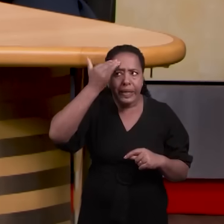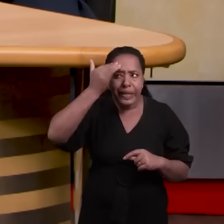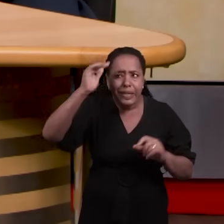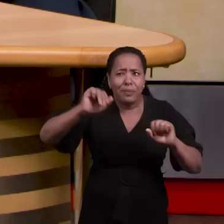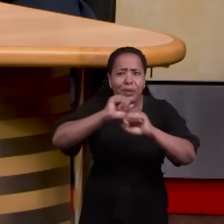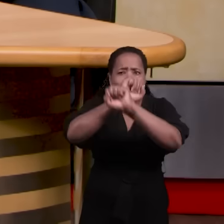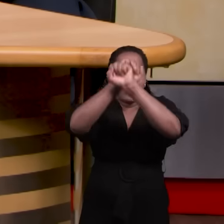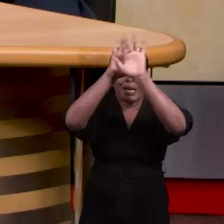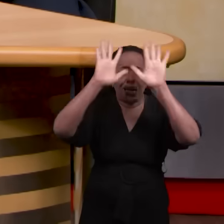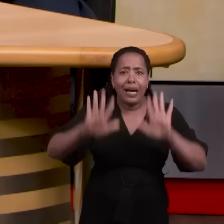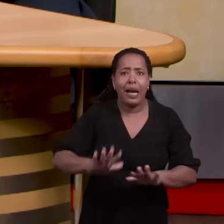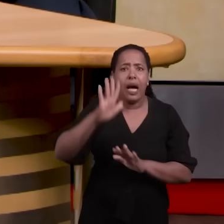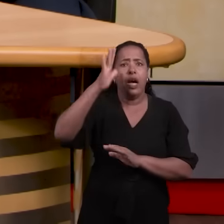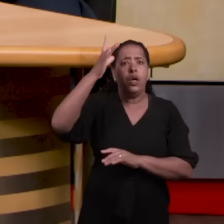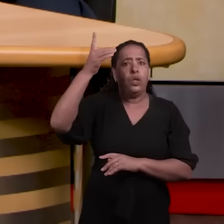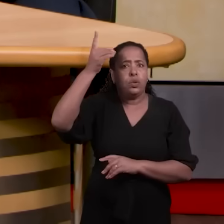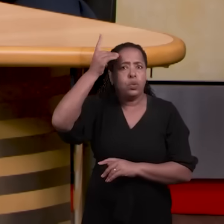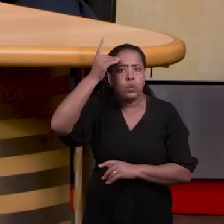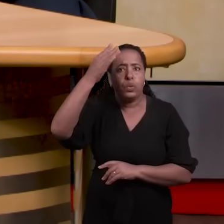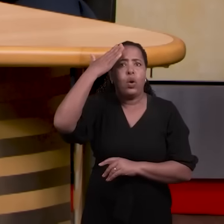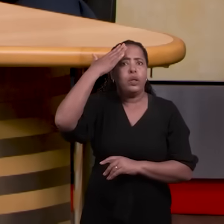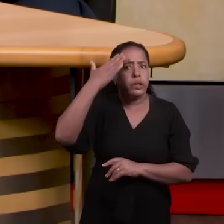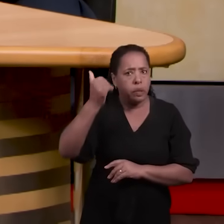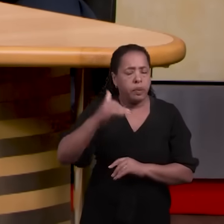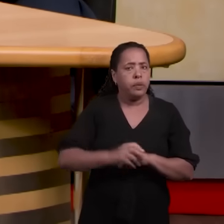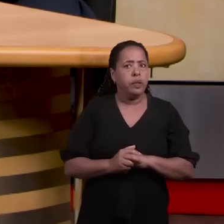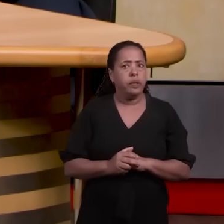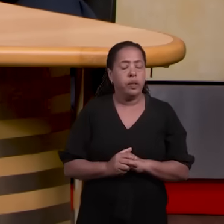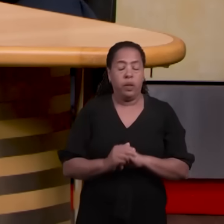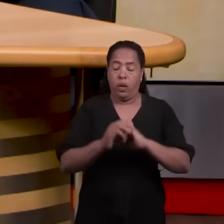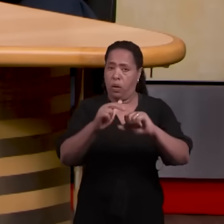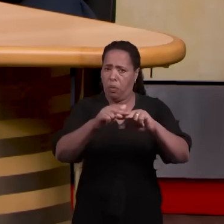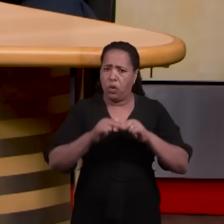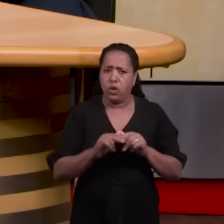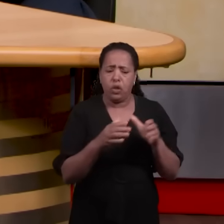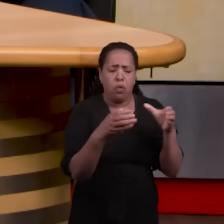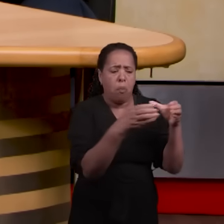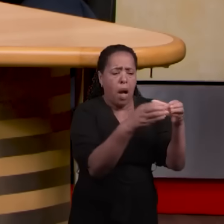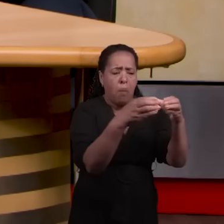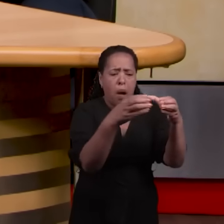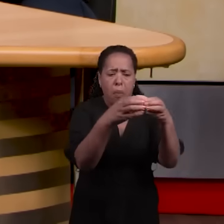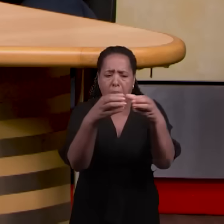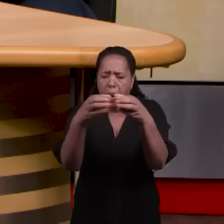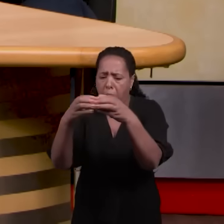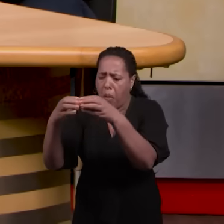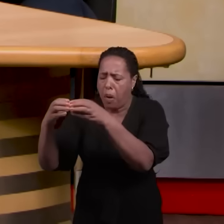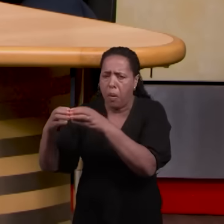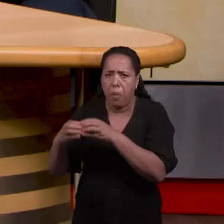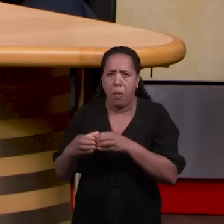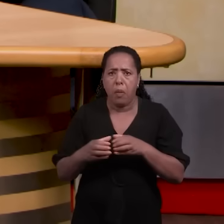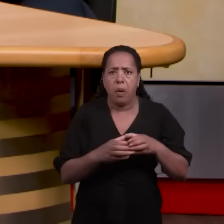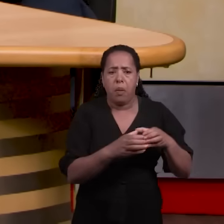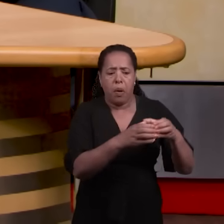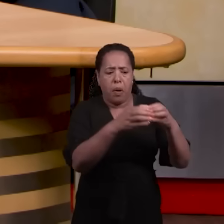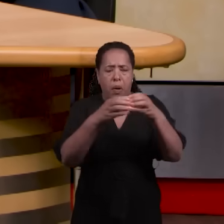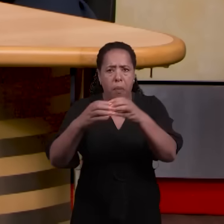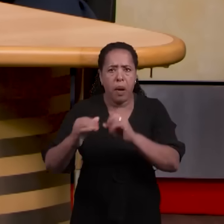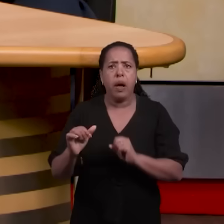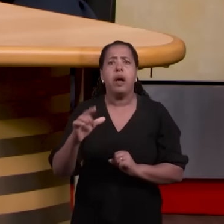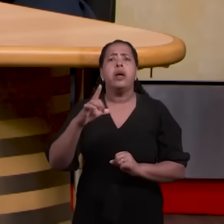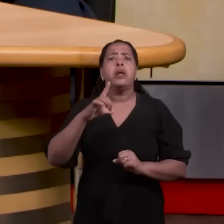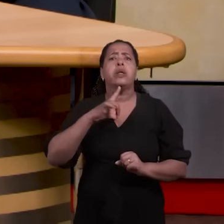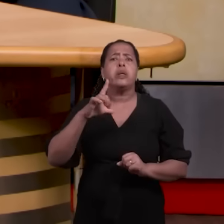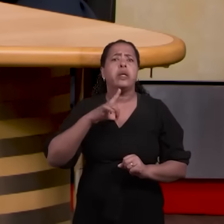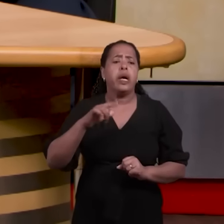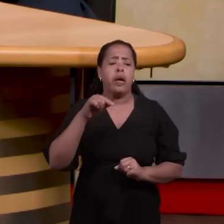do entendimento do dom e na sabedoria. E é por isso que muitos grupos, Marcelo falou